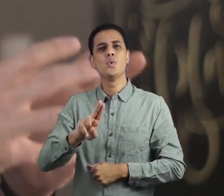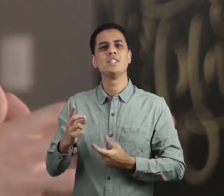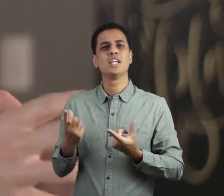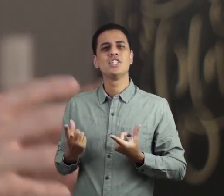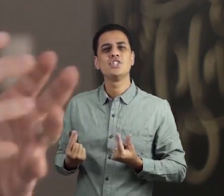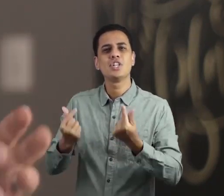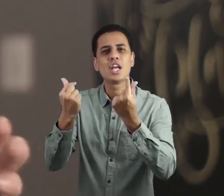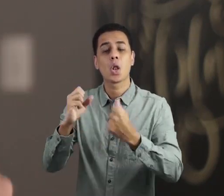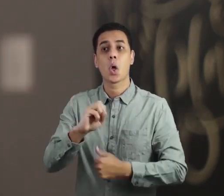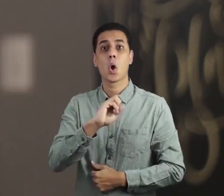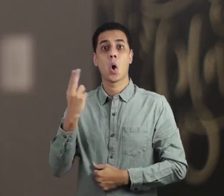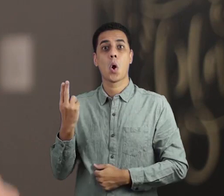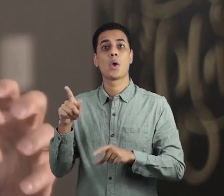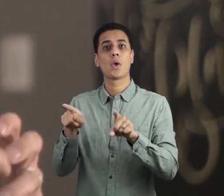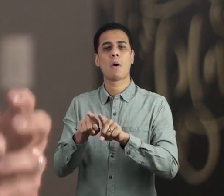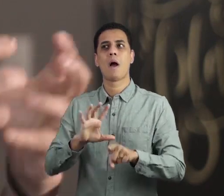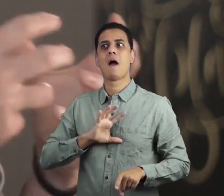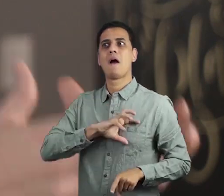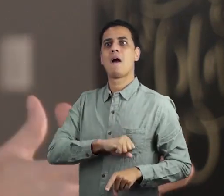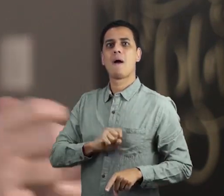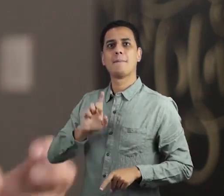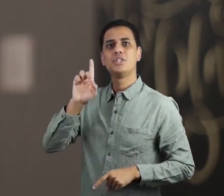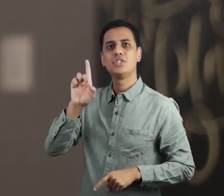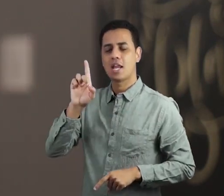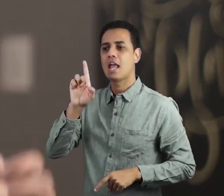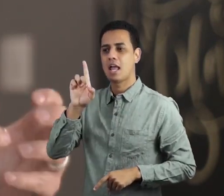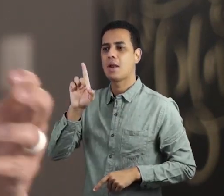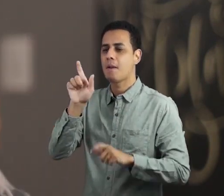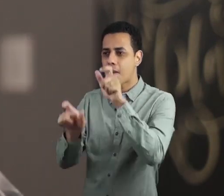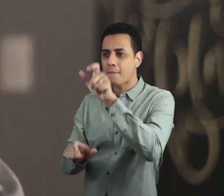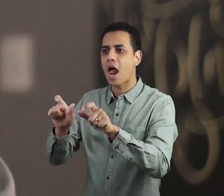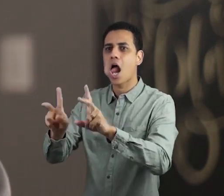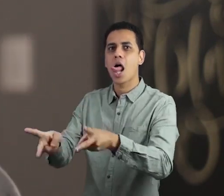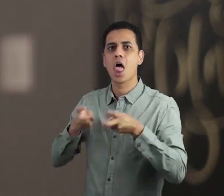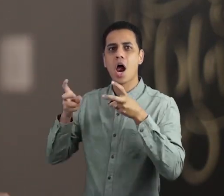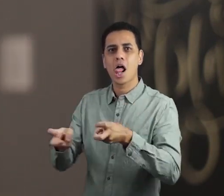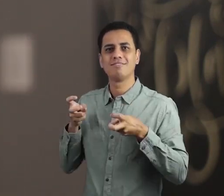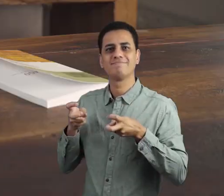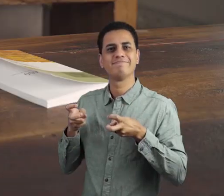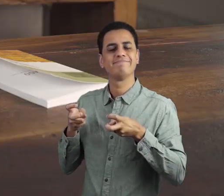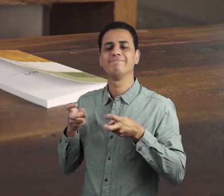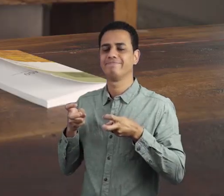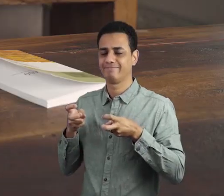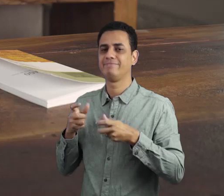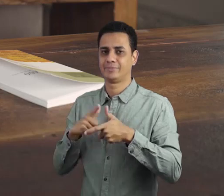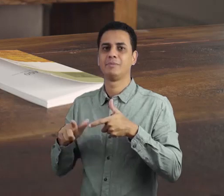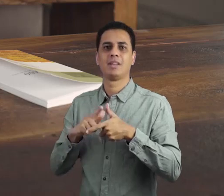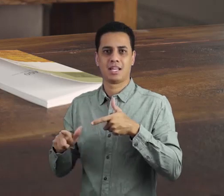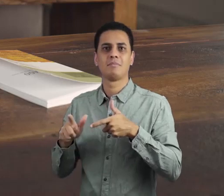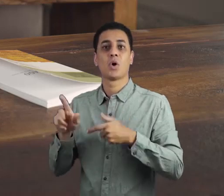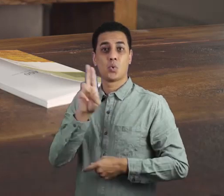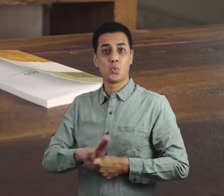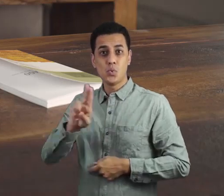de usar o dinheiro, né, ou amar o dinheiro e usar as pessoas. Quando olhamos para a Bíblia,